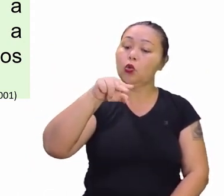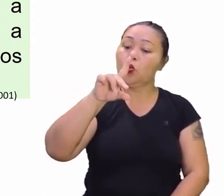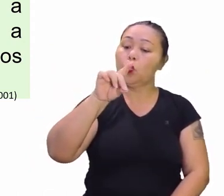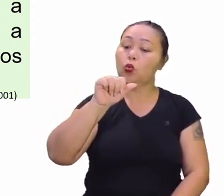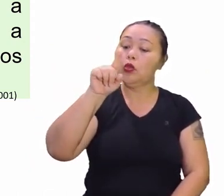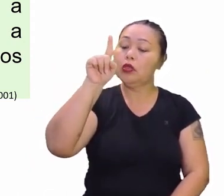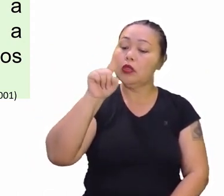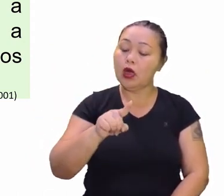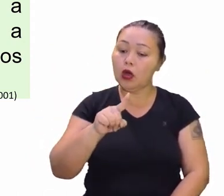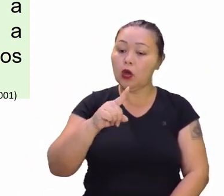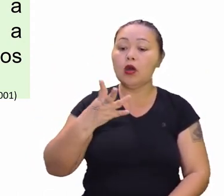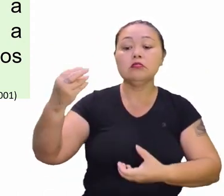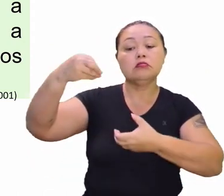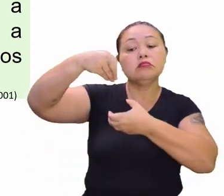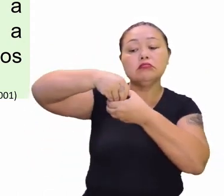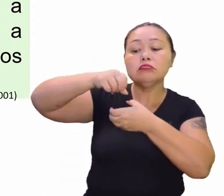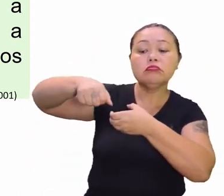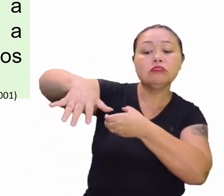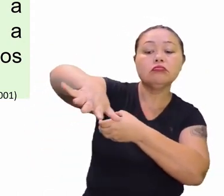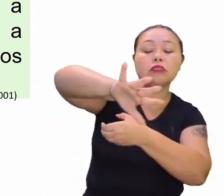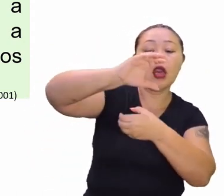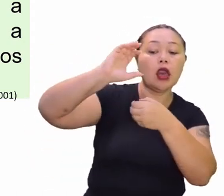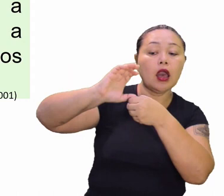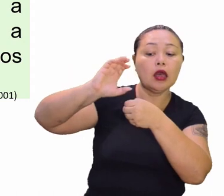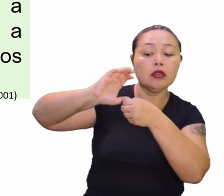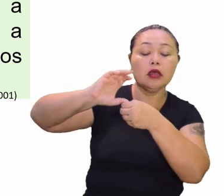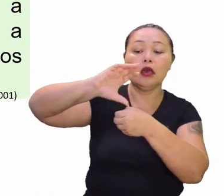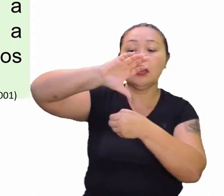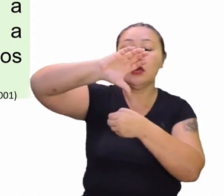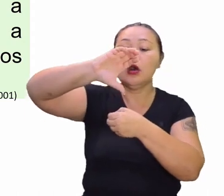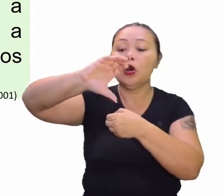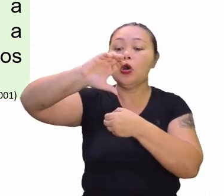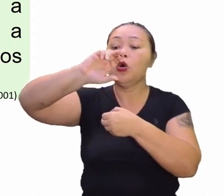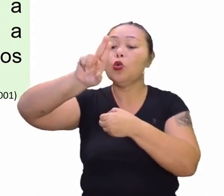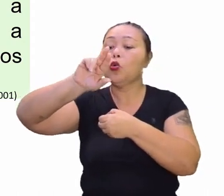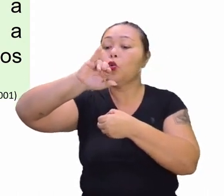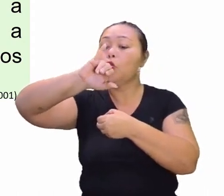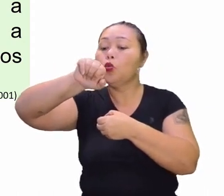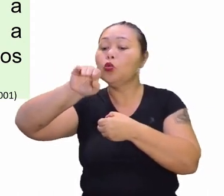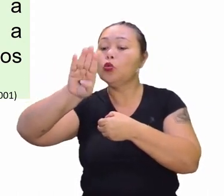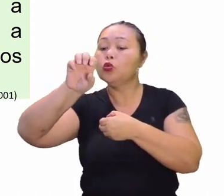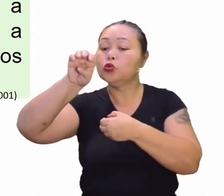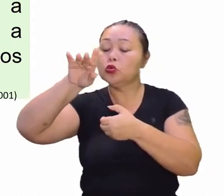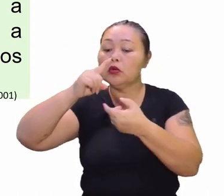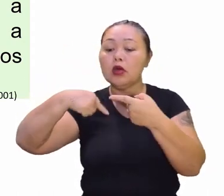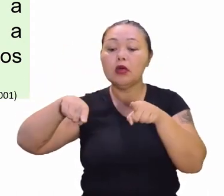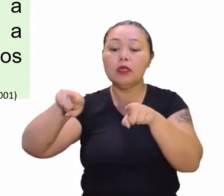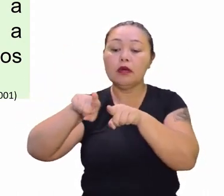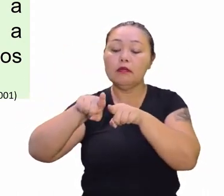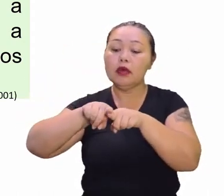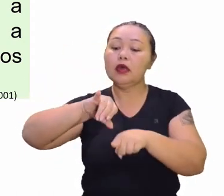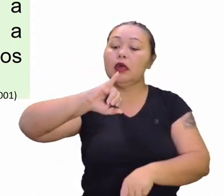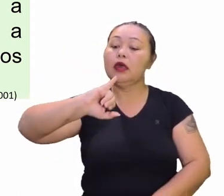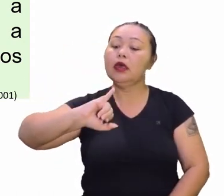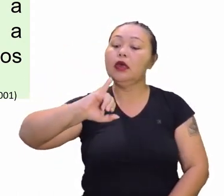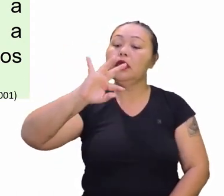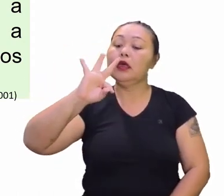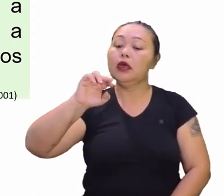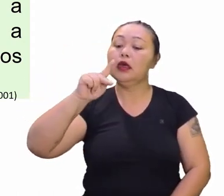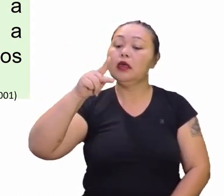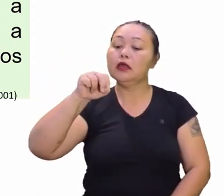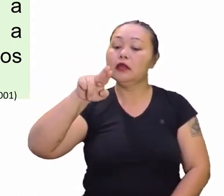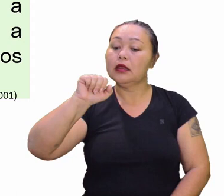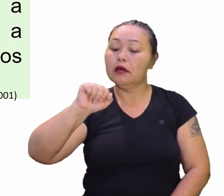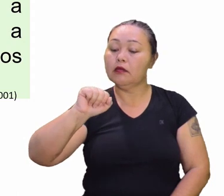galera, os municípios de Cunjumbi, Candeias do Jamari e Itapuã do Oeste. E a do Bom Futuro,